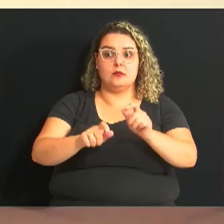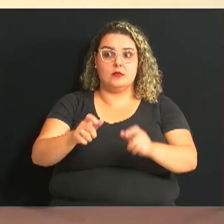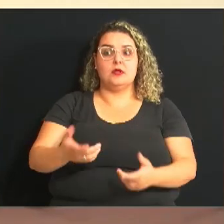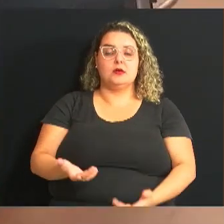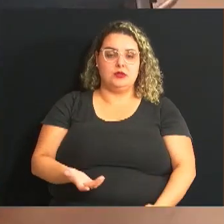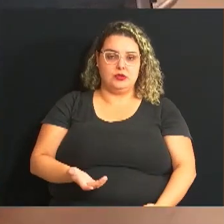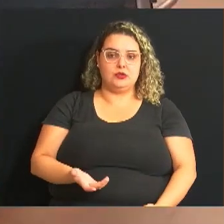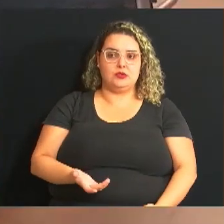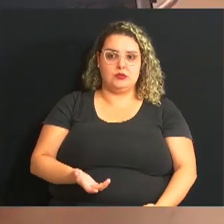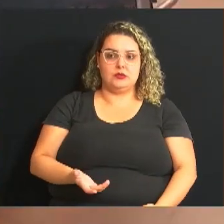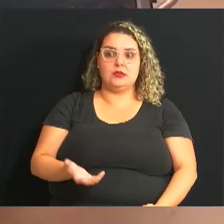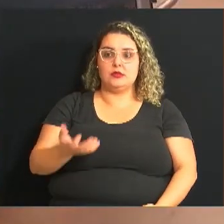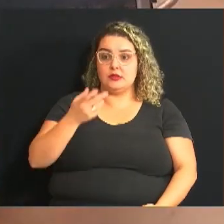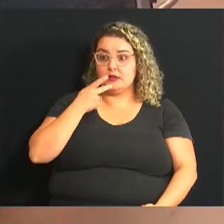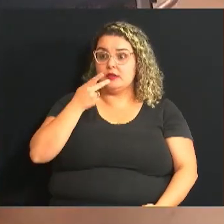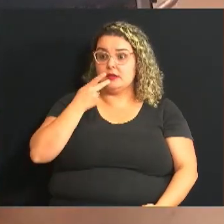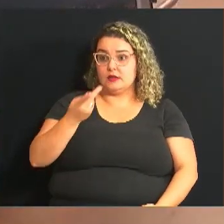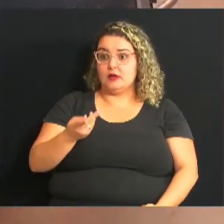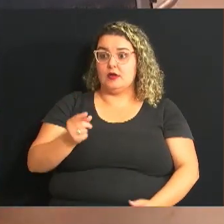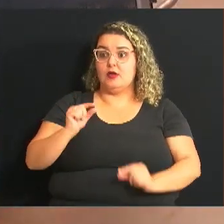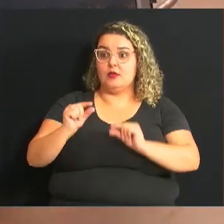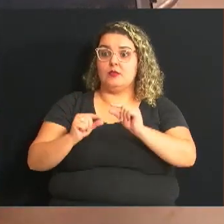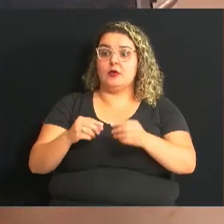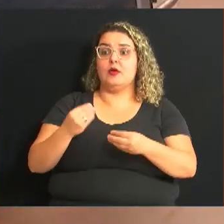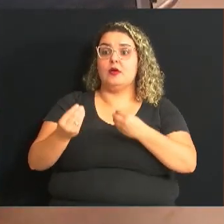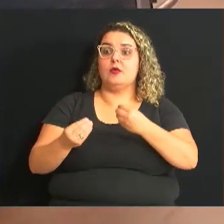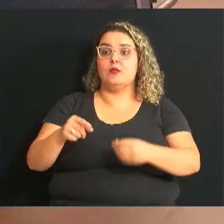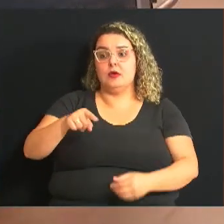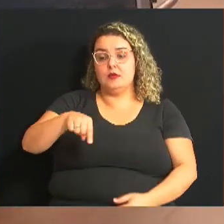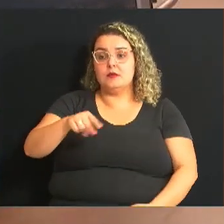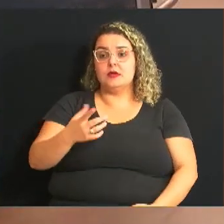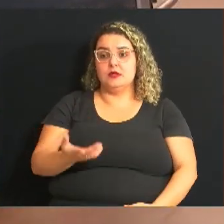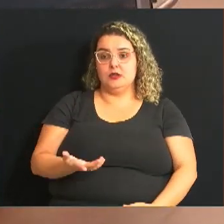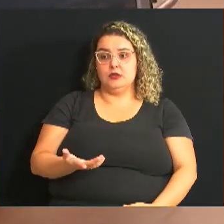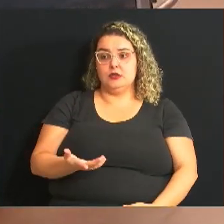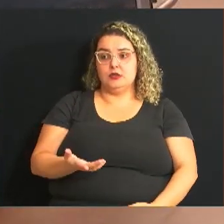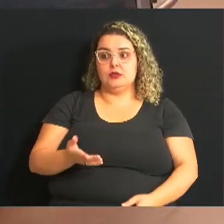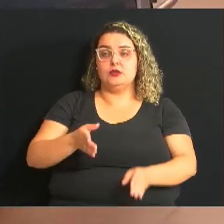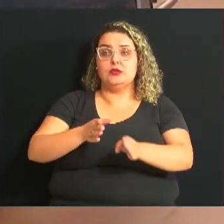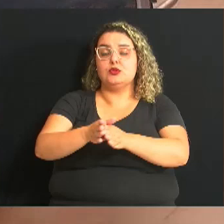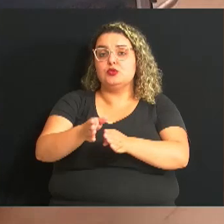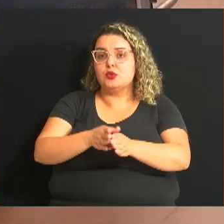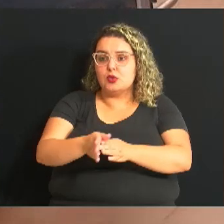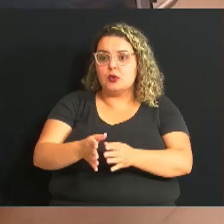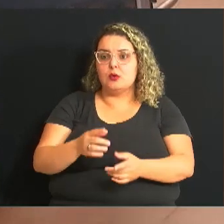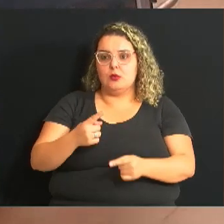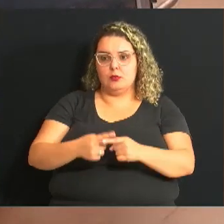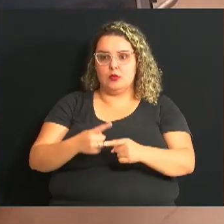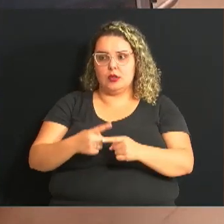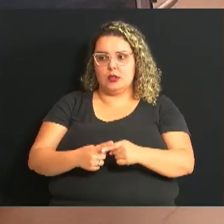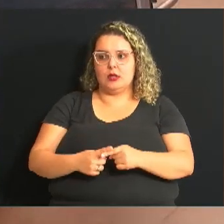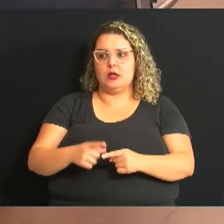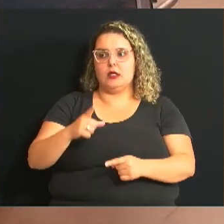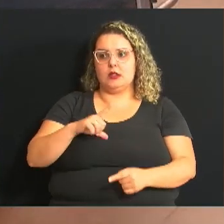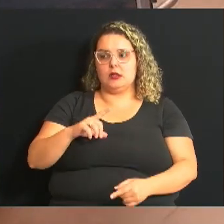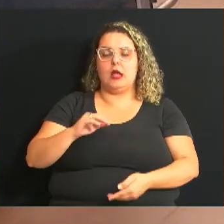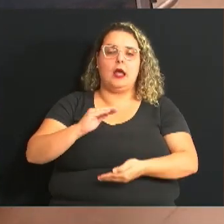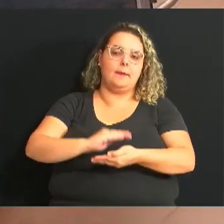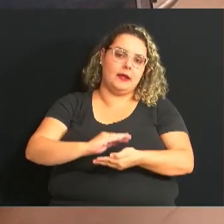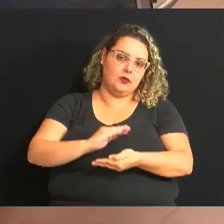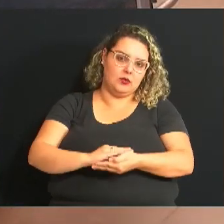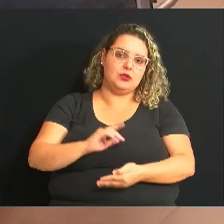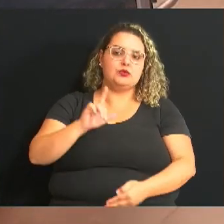que você falasse um pouquinho até de como é isso para vocês, e no caso do Conselho, porque passa pelo fundo, e